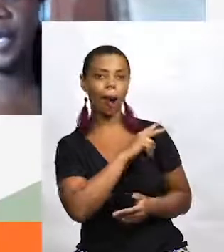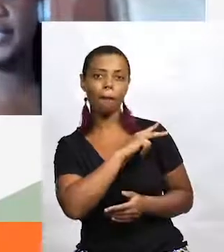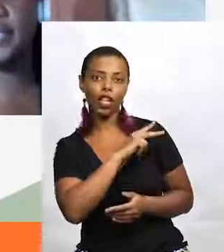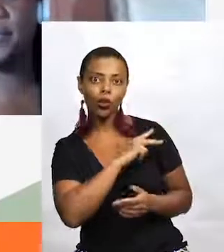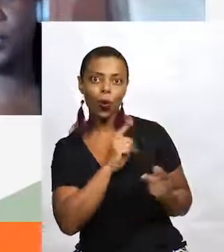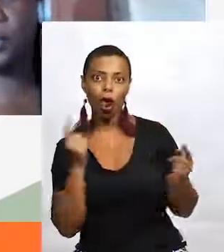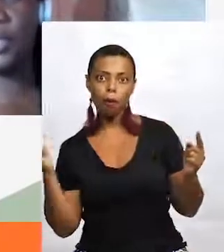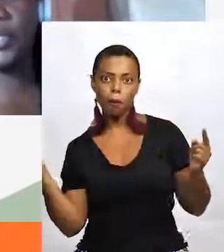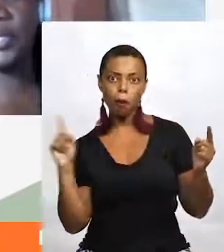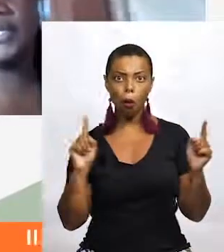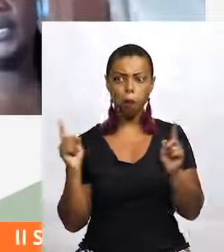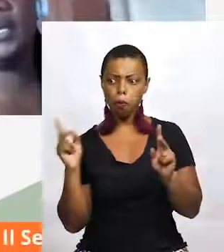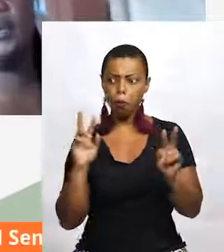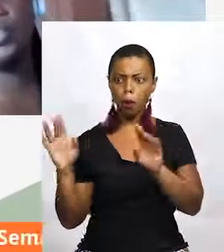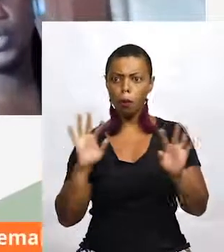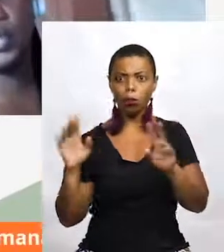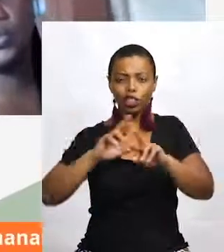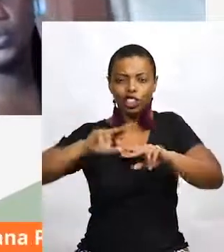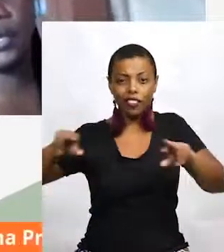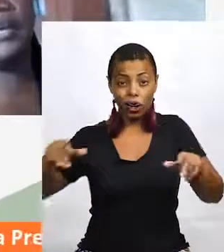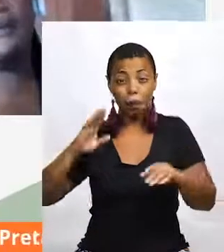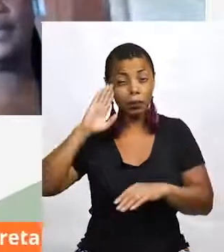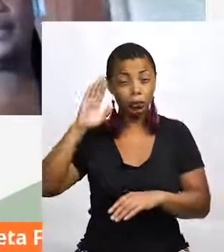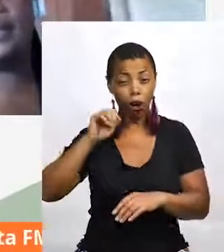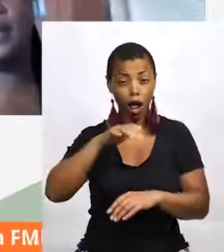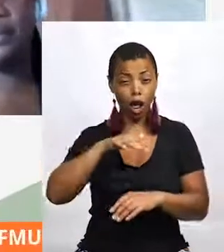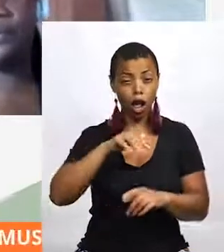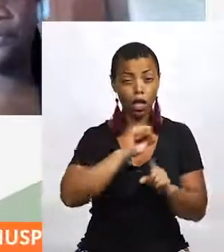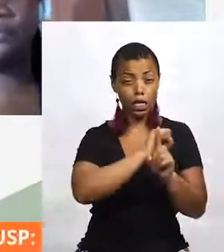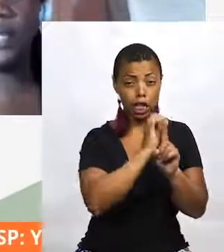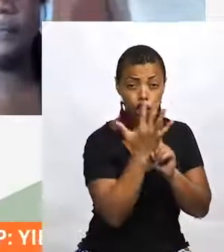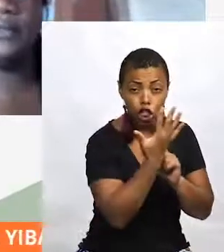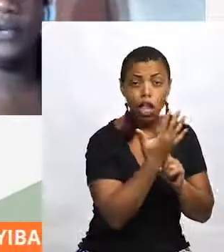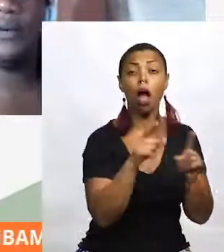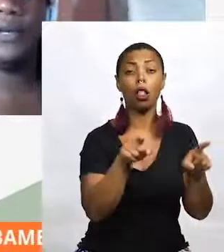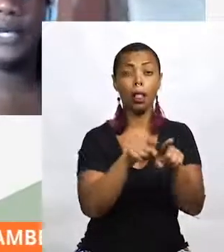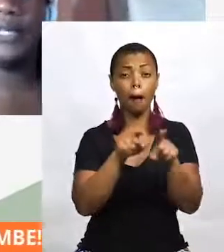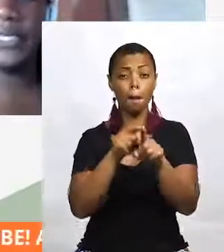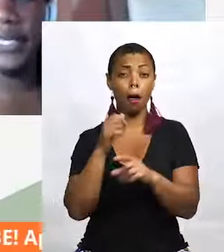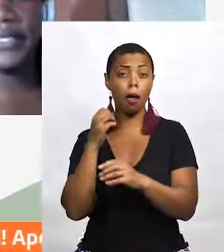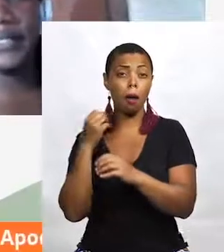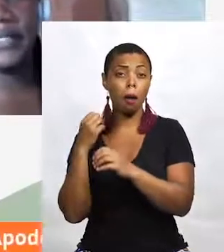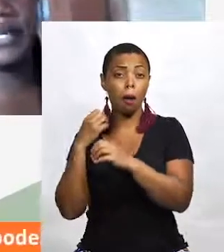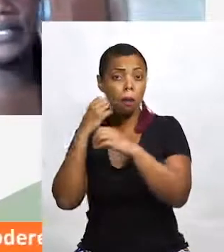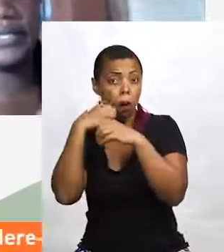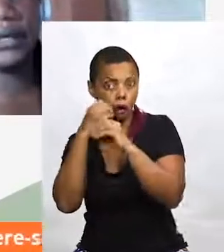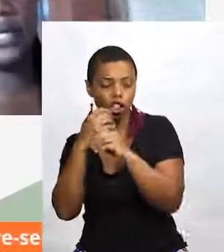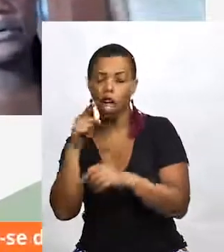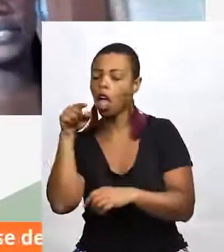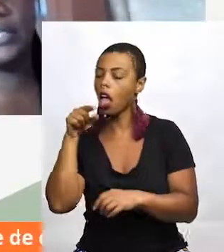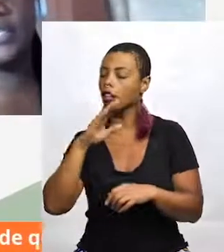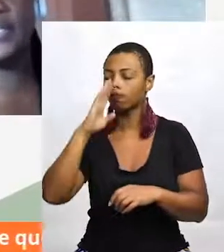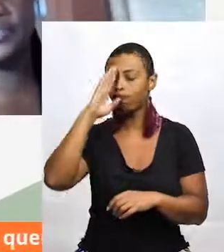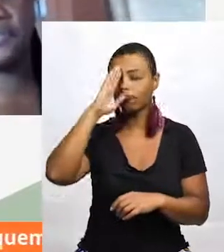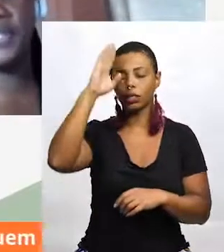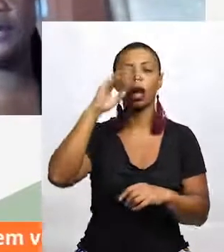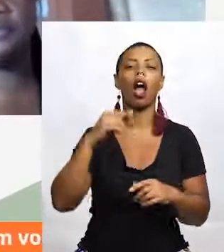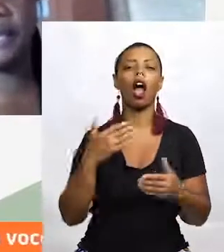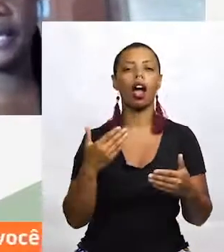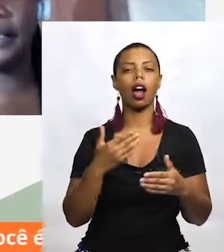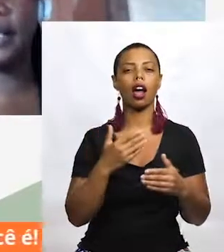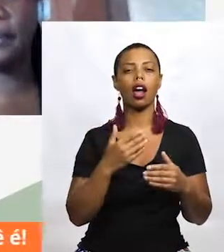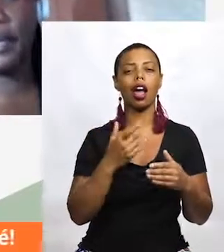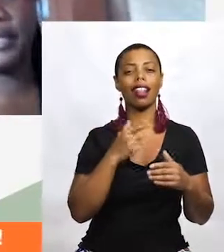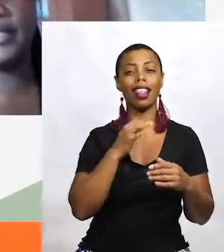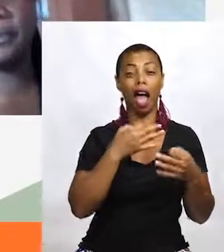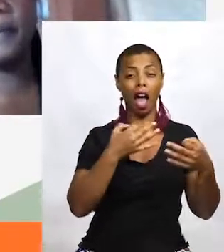ciências sociais e nas biológicas, eu acho que isso é fundamental. Das ciências exatas, agora com a inteligência artificial,